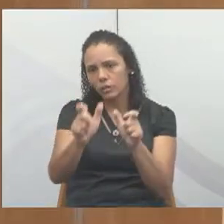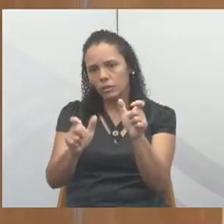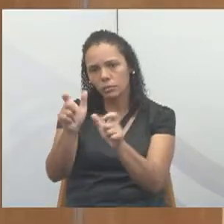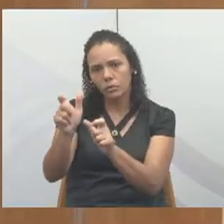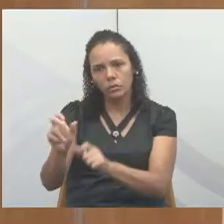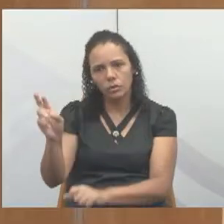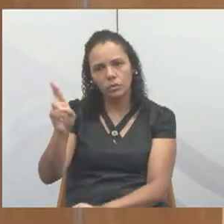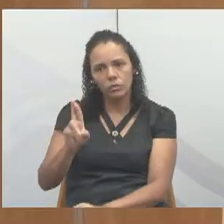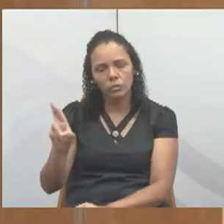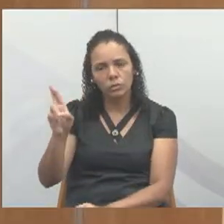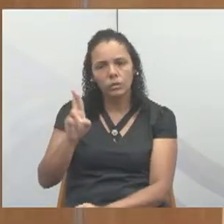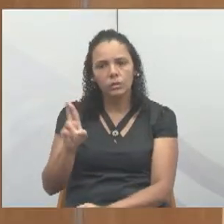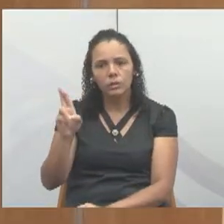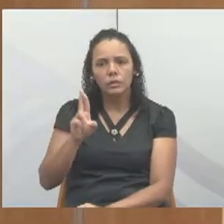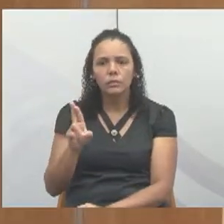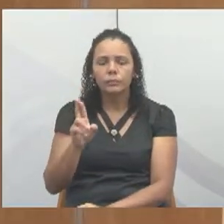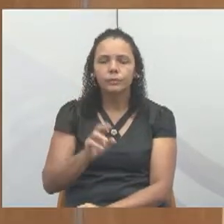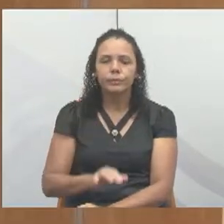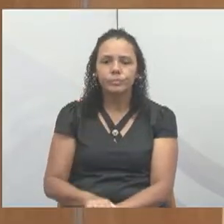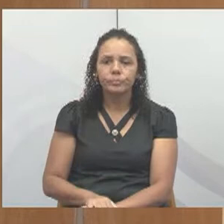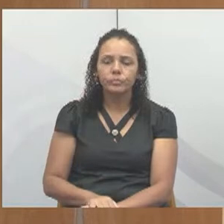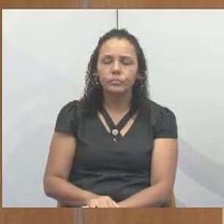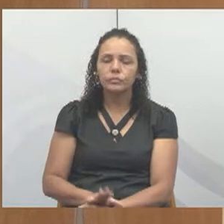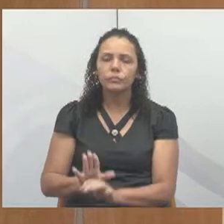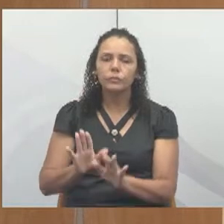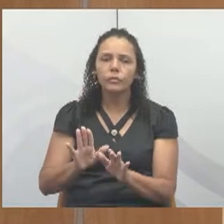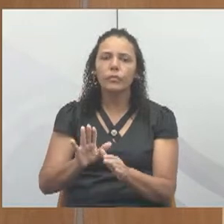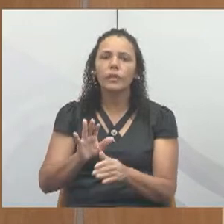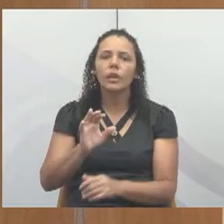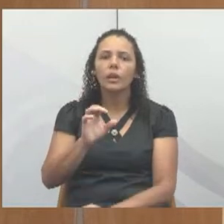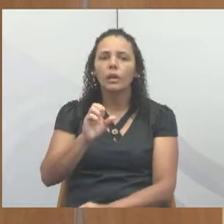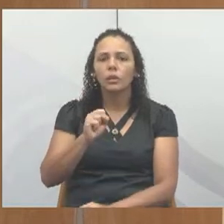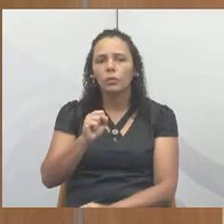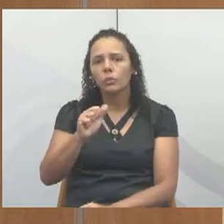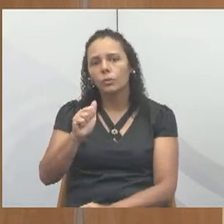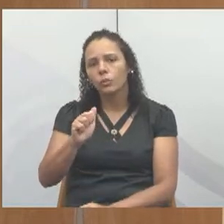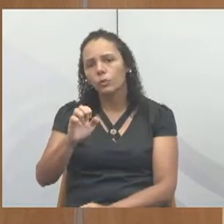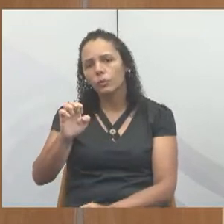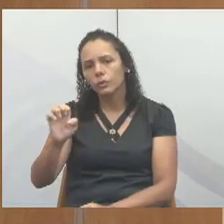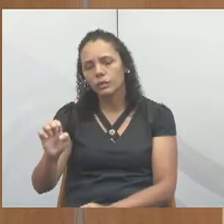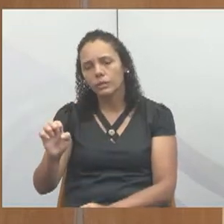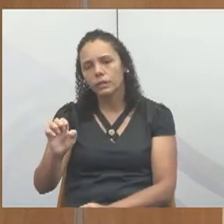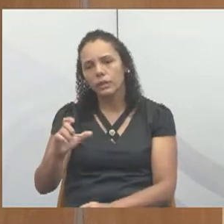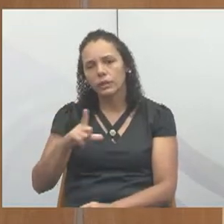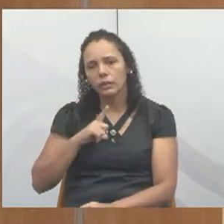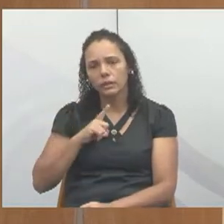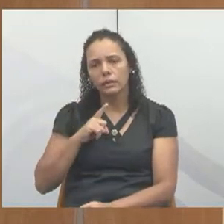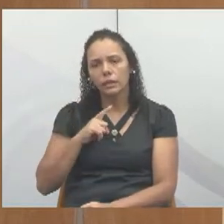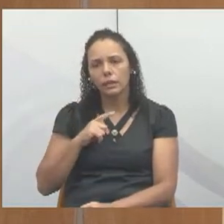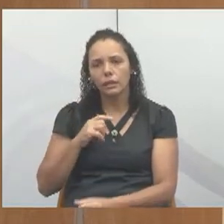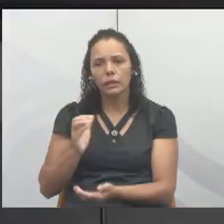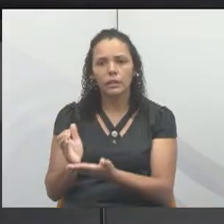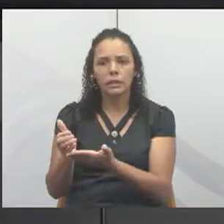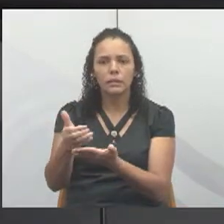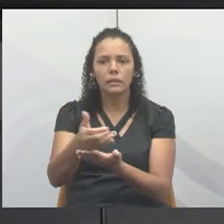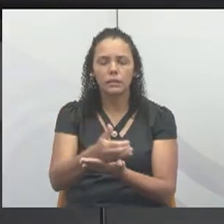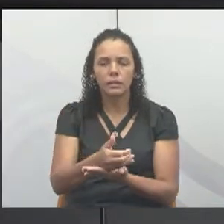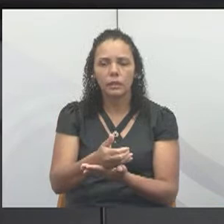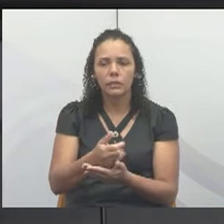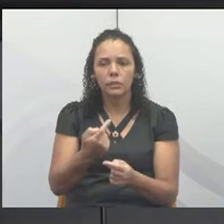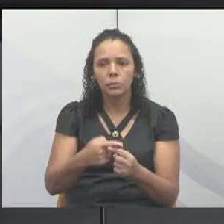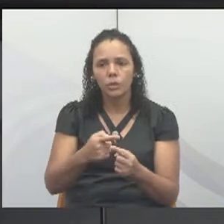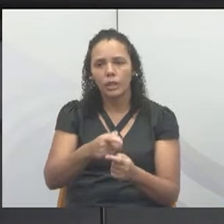uma autarquia municipal, que tem as suas receitas oriundas da contribuição da conta de água. Mas